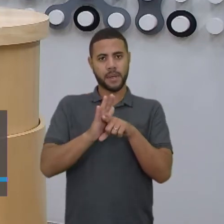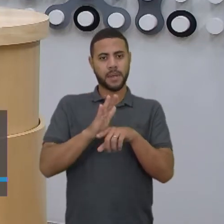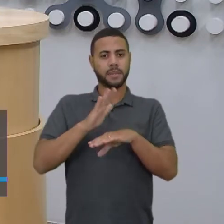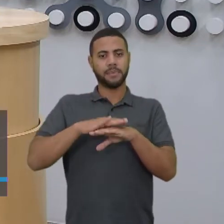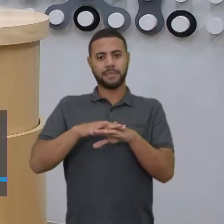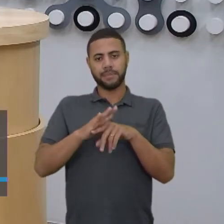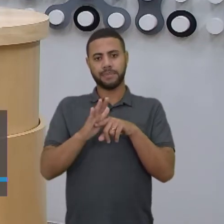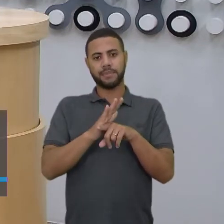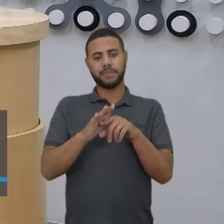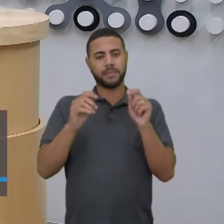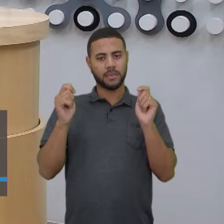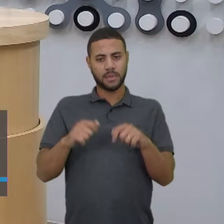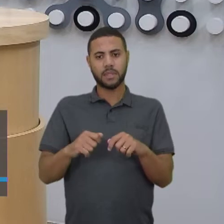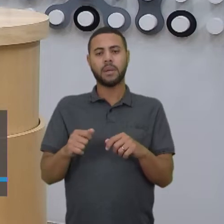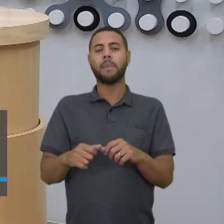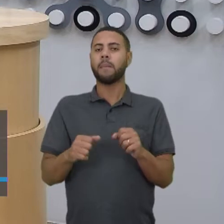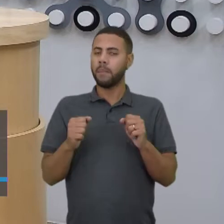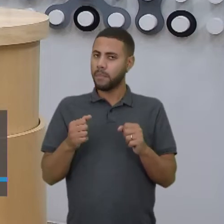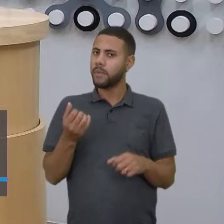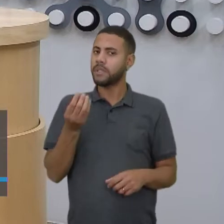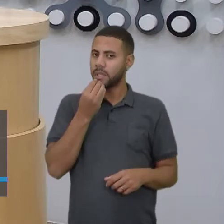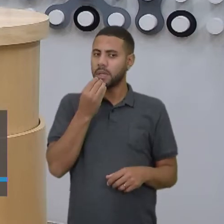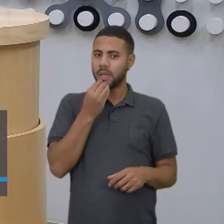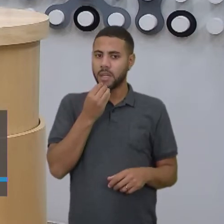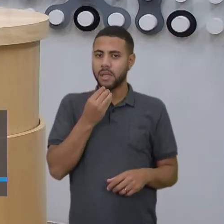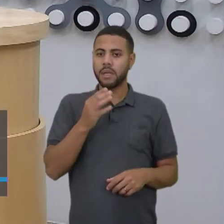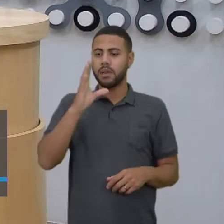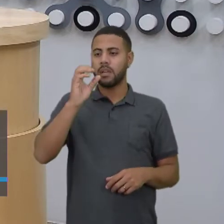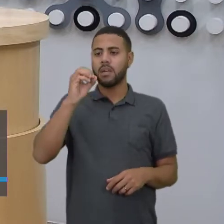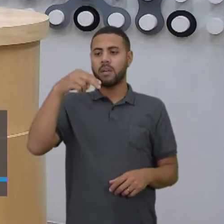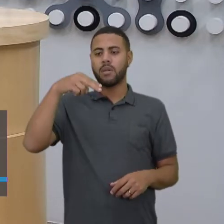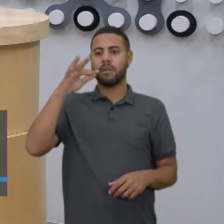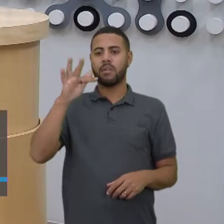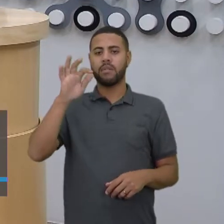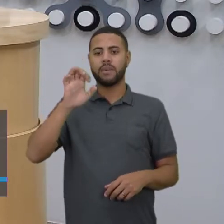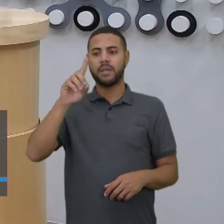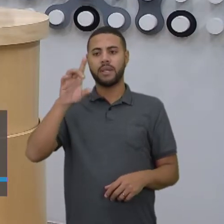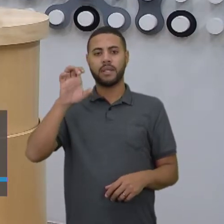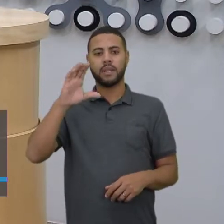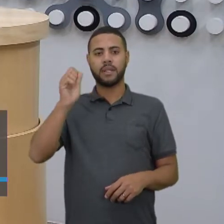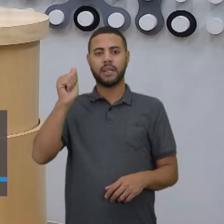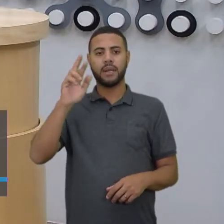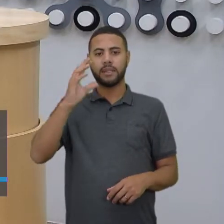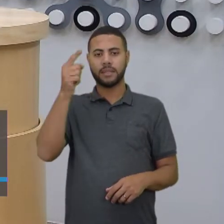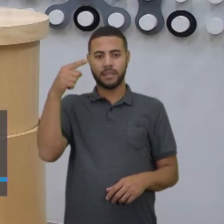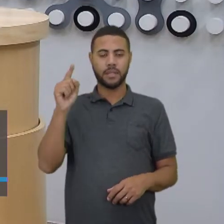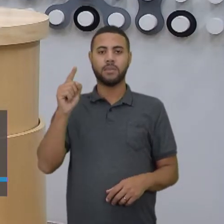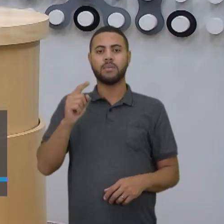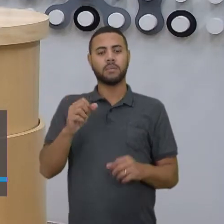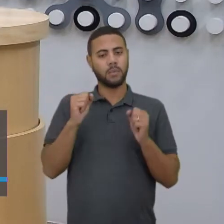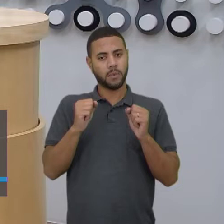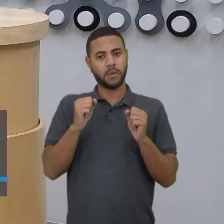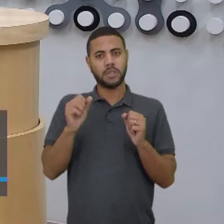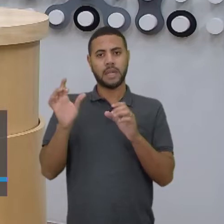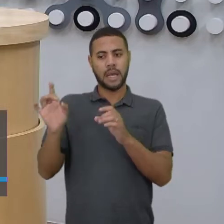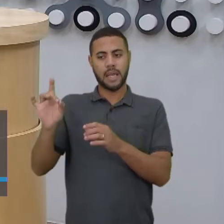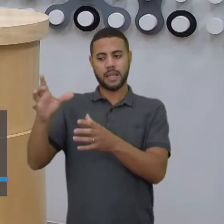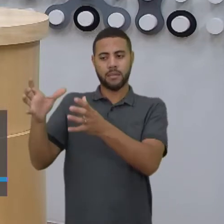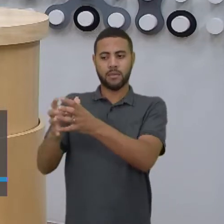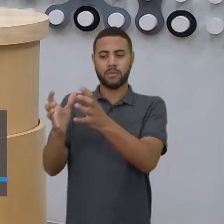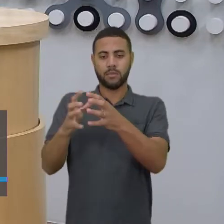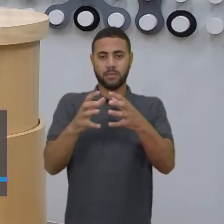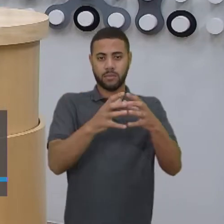deve. Pelas federações. Você deve. Isso, as confederações, elas são distintas, cada um cuidando do seu